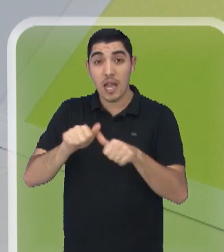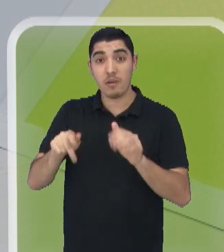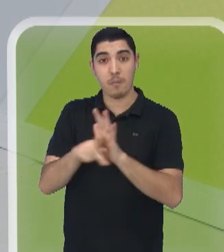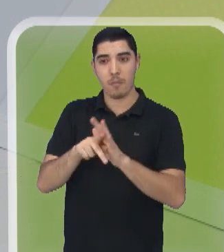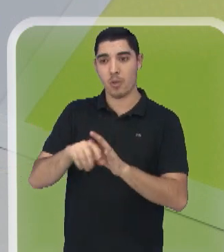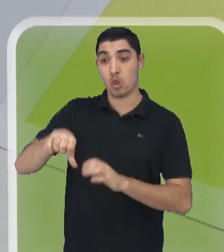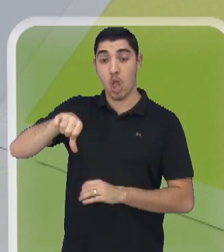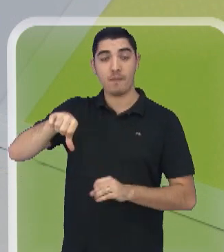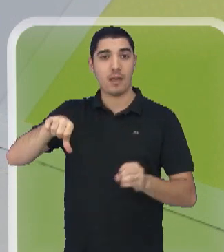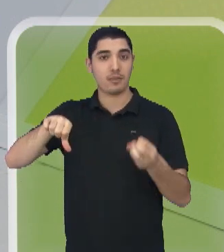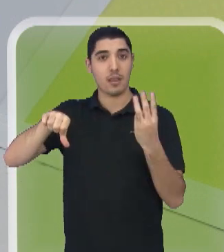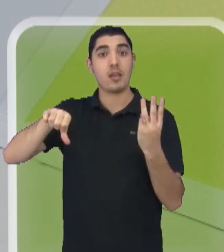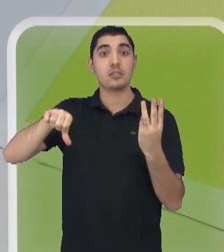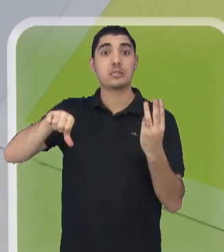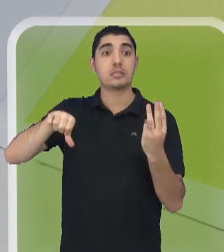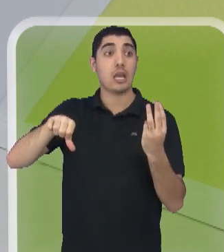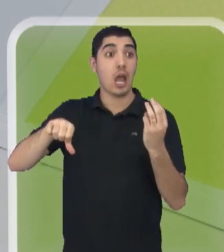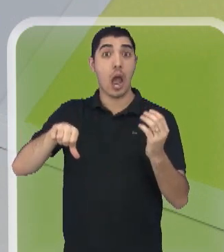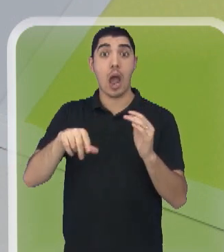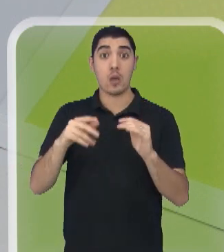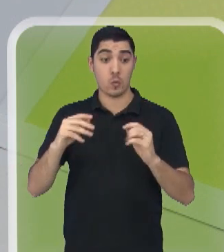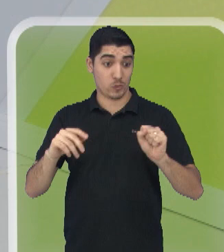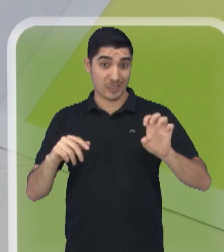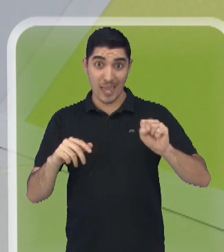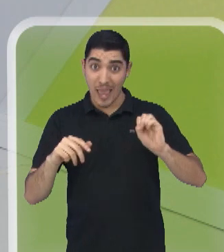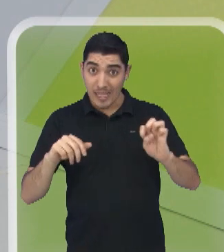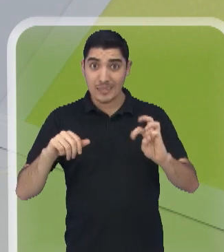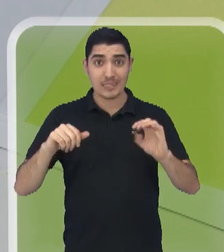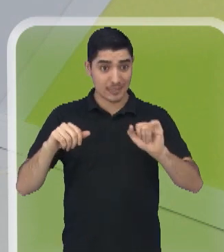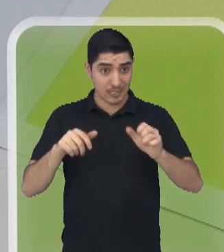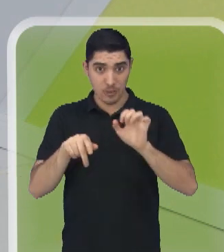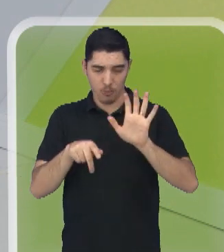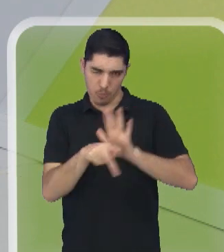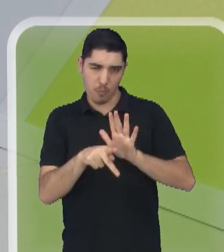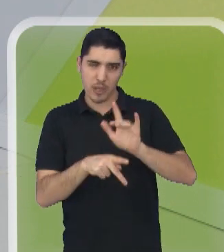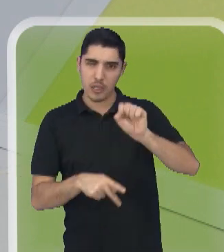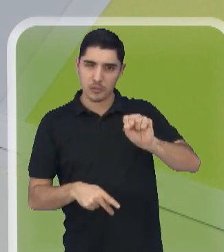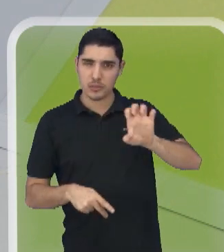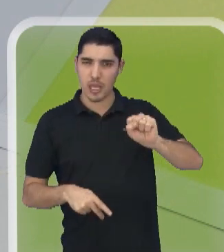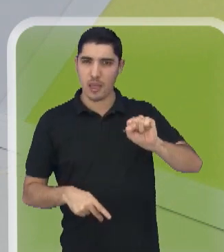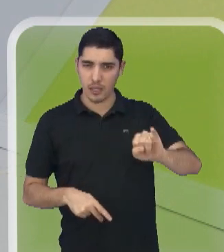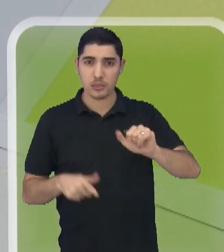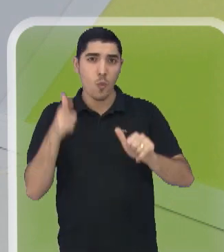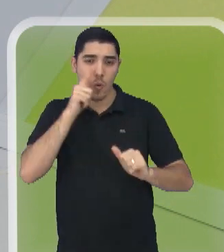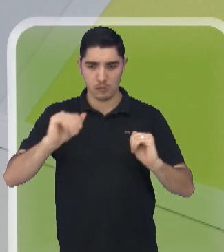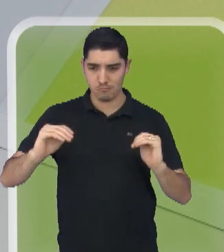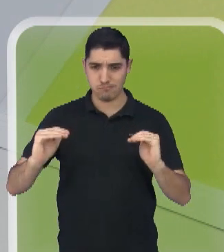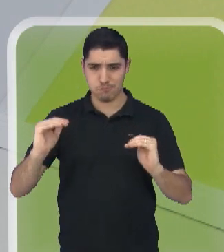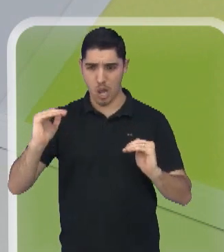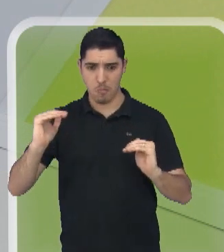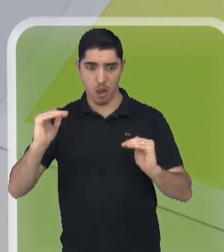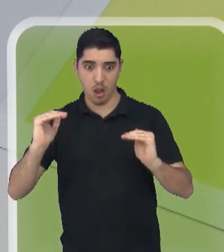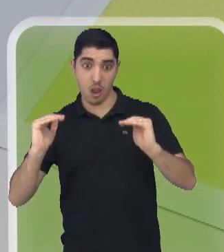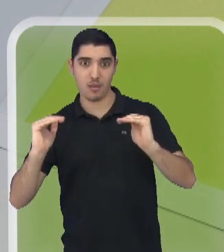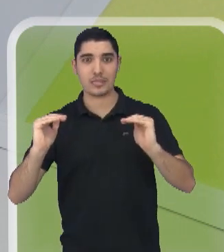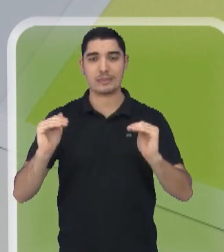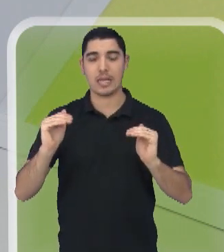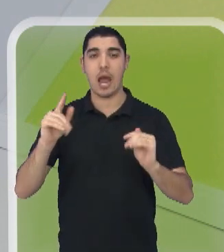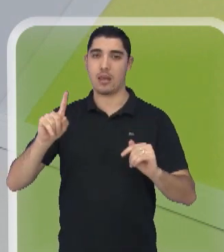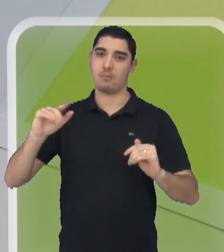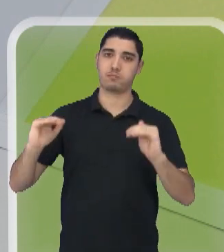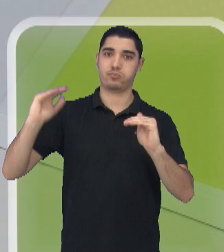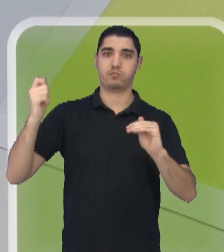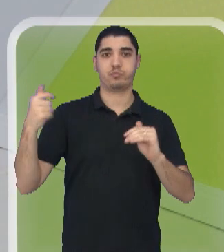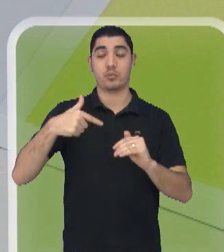9-3, a equipe do SESI encostou, mas o São José ainda conseguiu vencer a partida. Com esse resultado de quebra, o São José